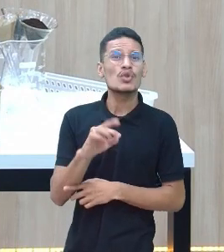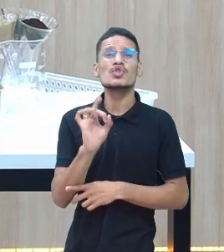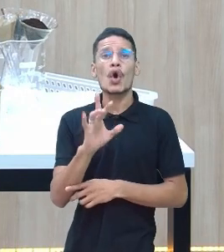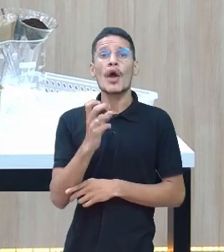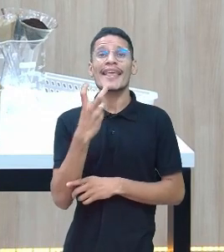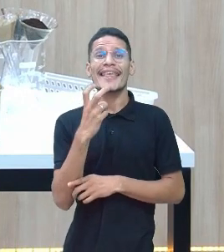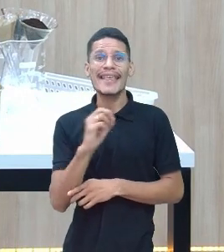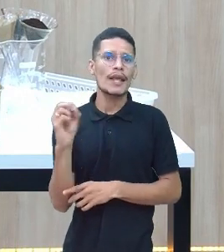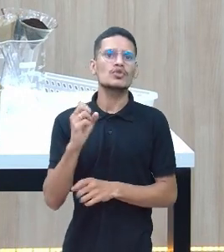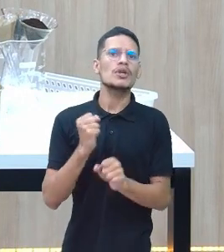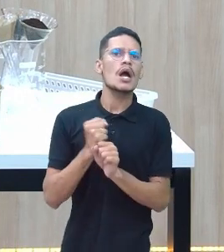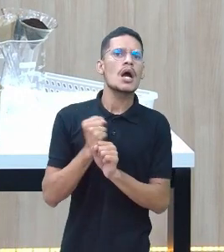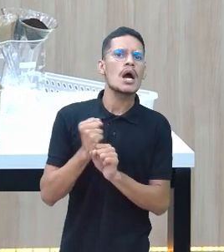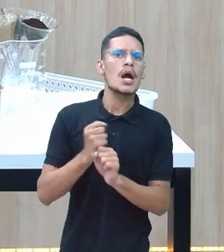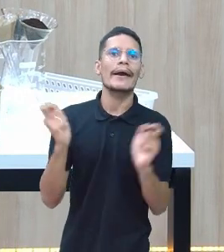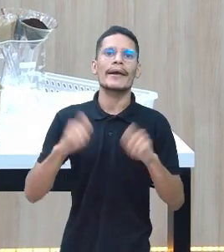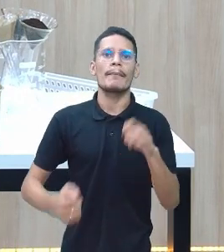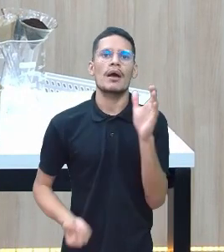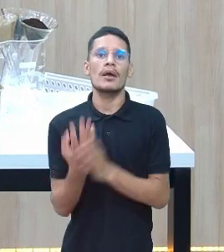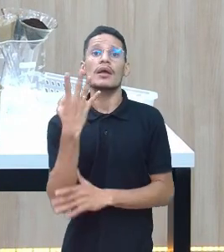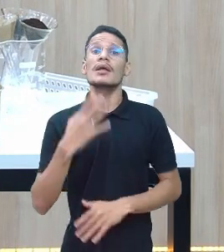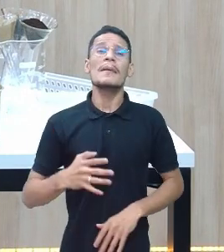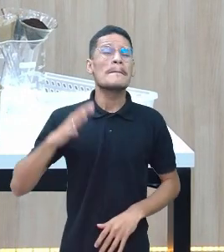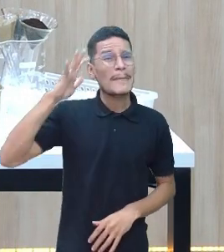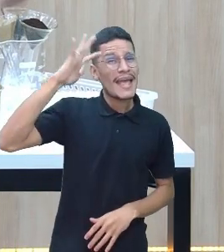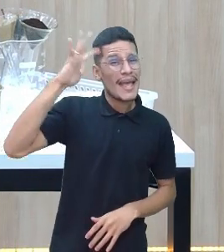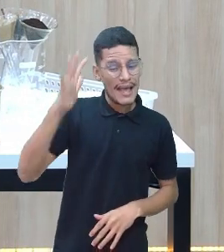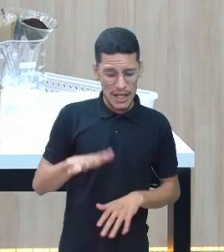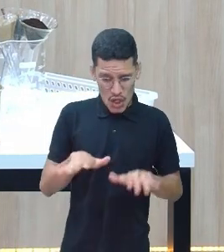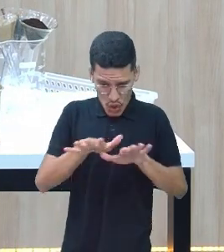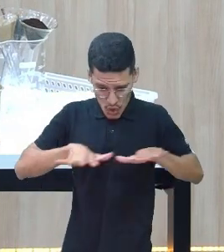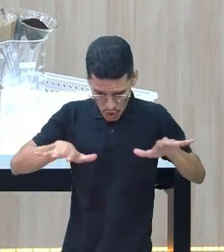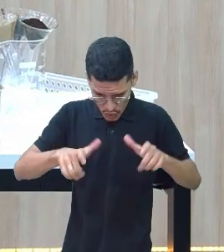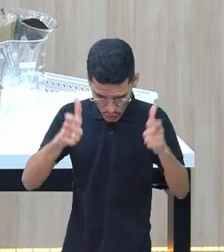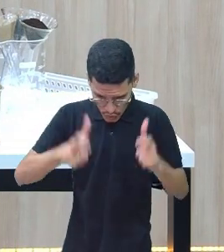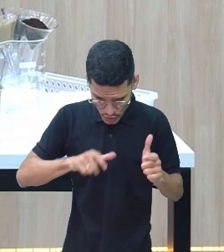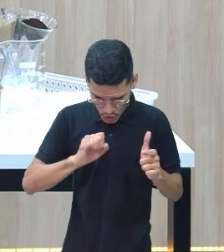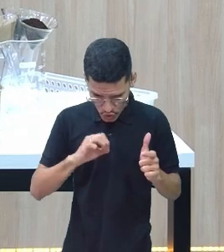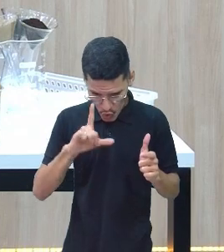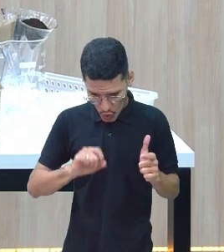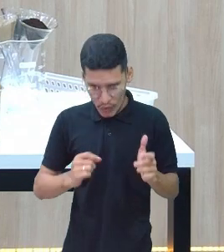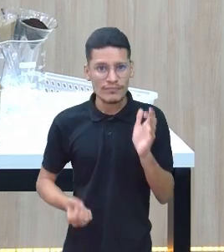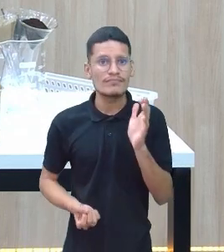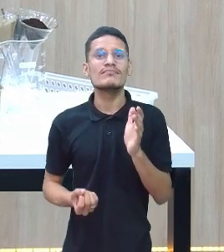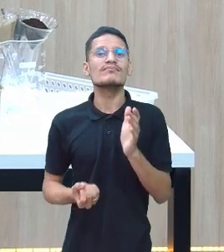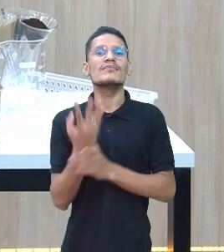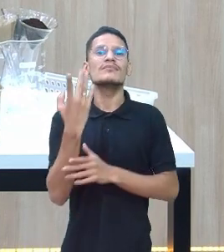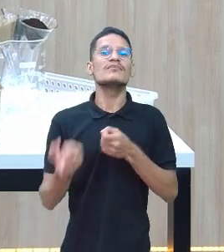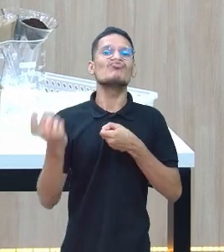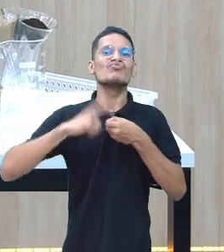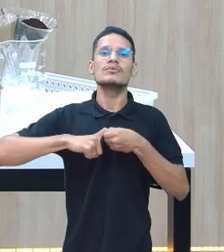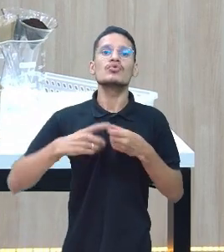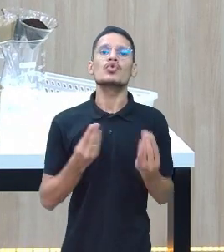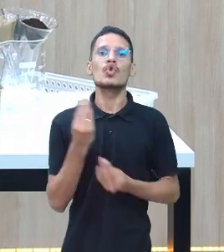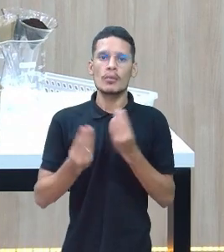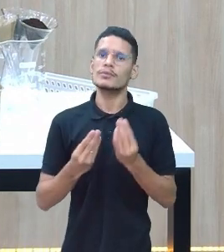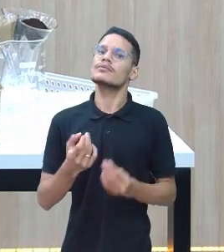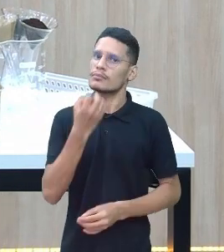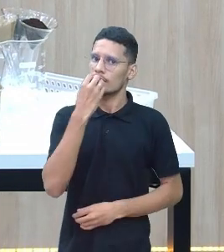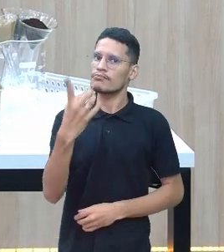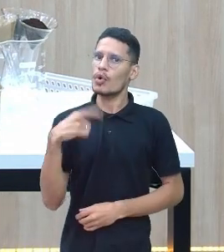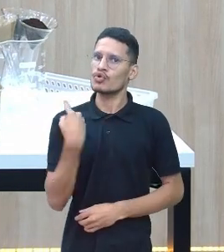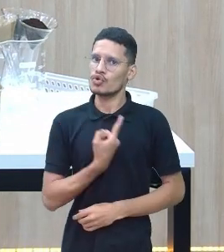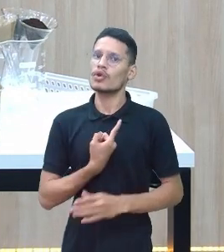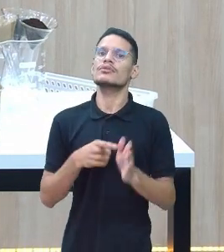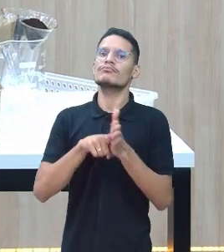anos para se formar. Imagina para recuperar um solo, ok? Então é algo também para a gente poder discutir e pesquisar mais.